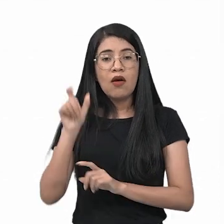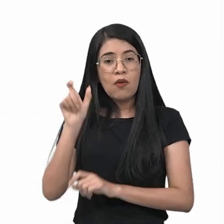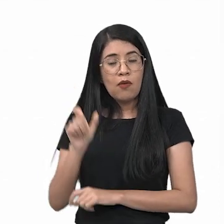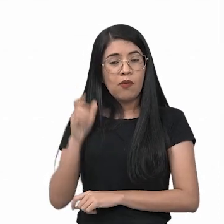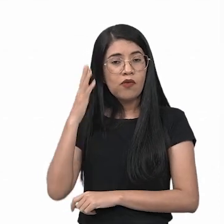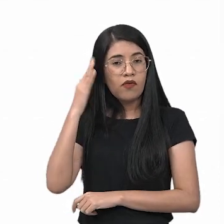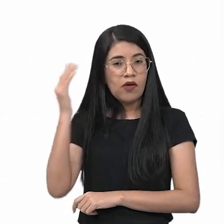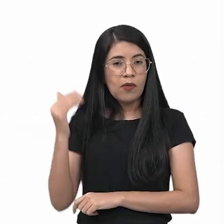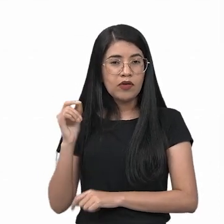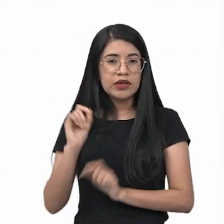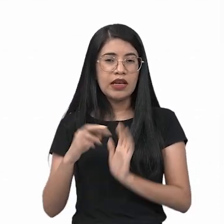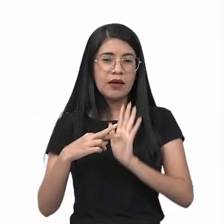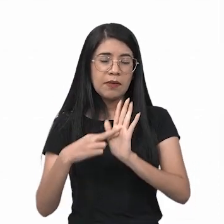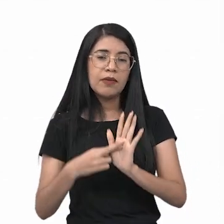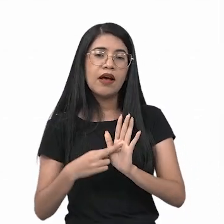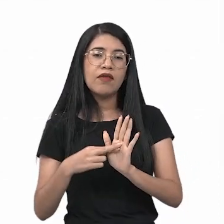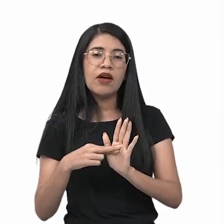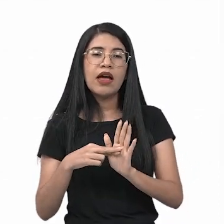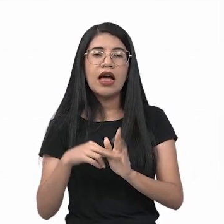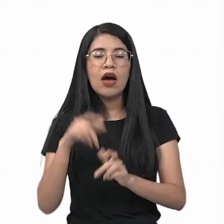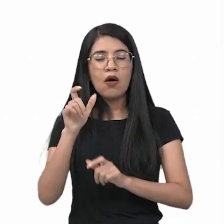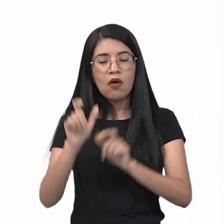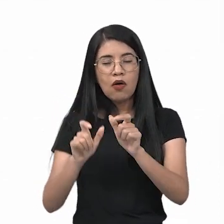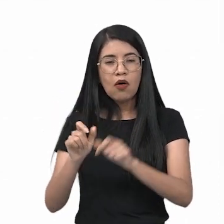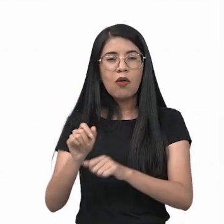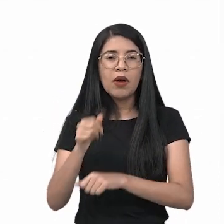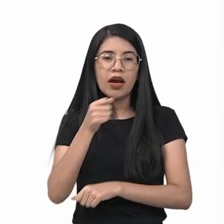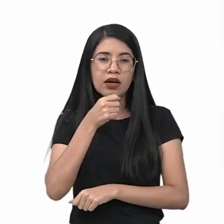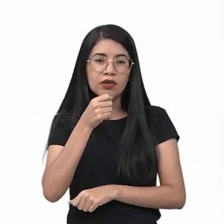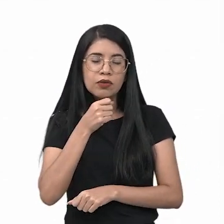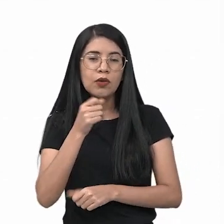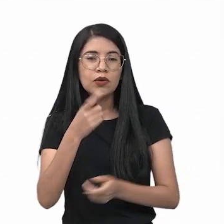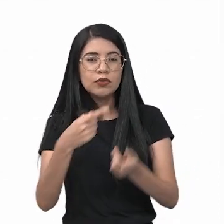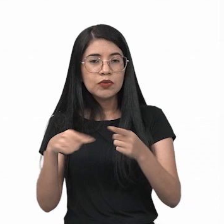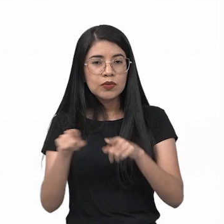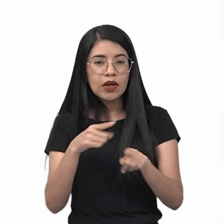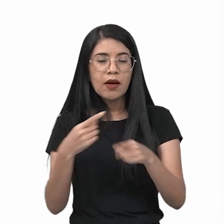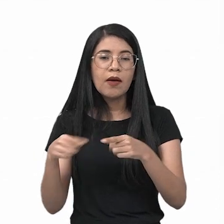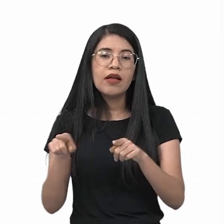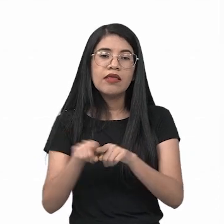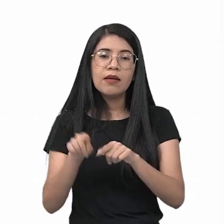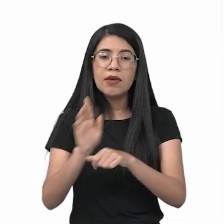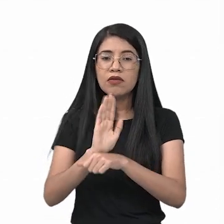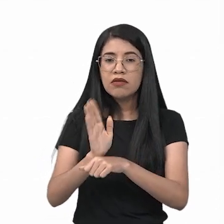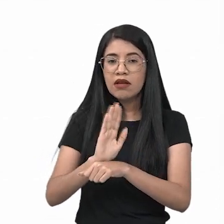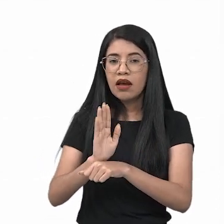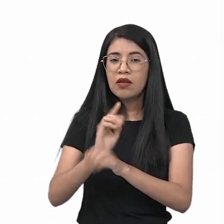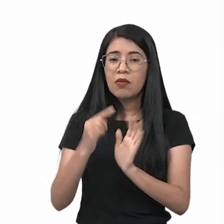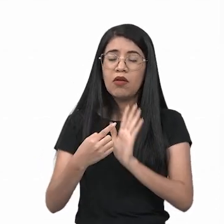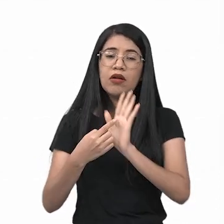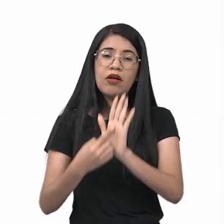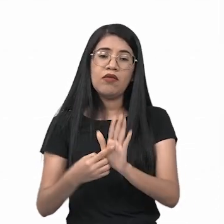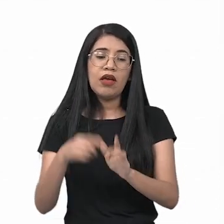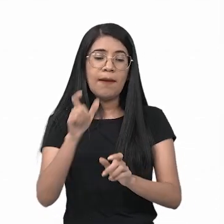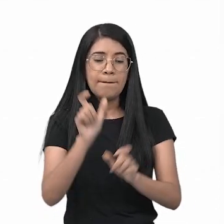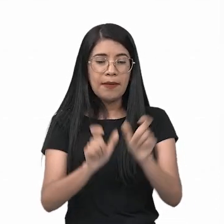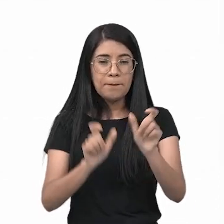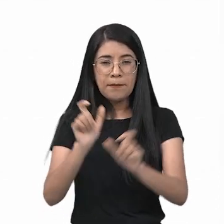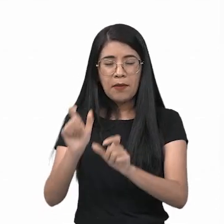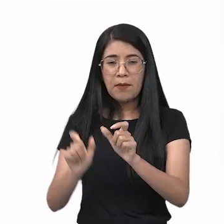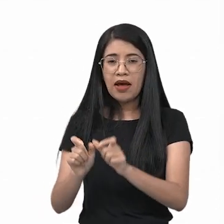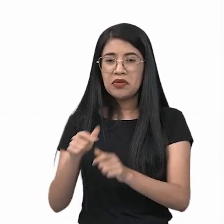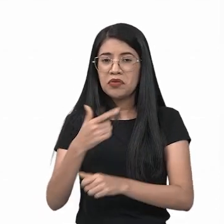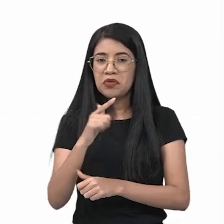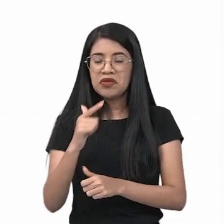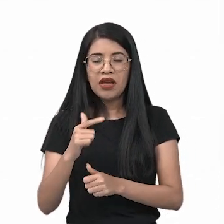retratar ídolos da música popular e do cinema, evidenciando o quanto essas figuras são impessoais e